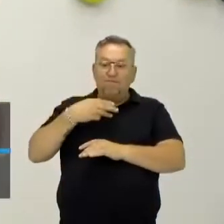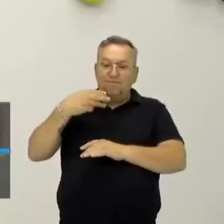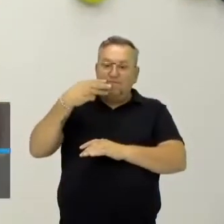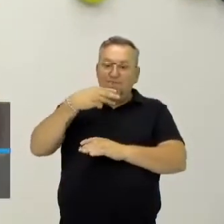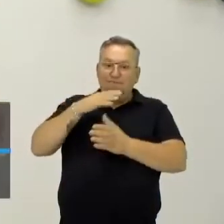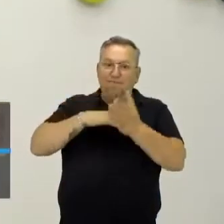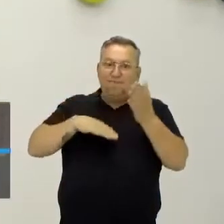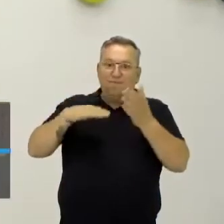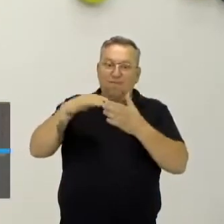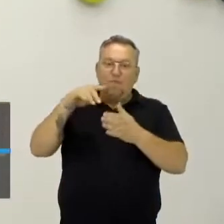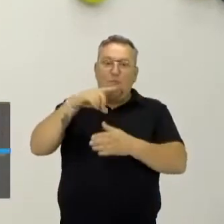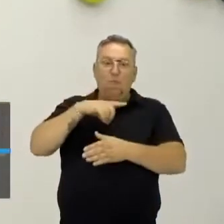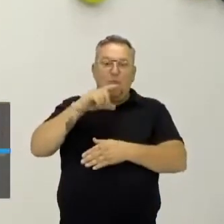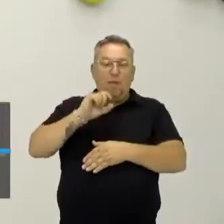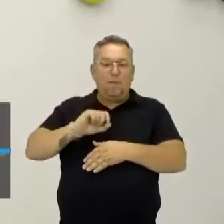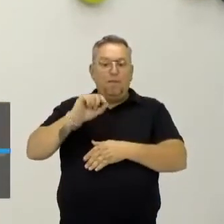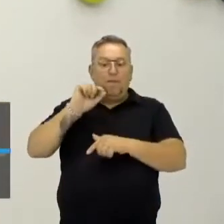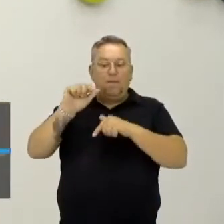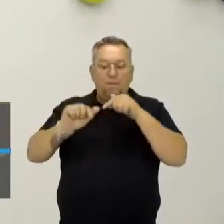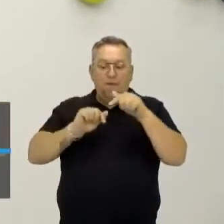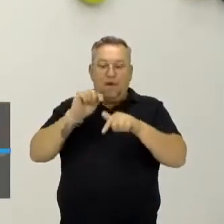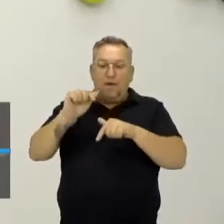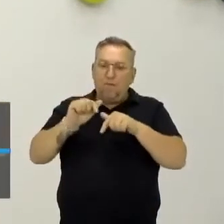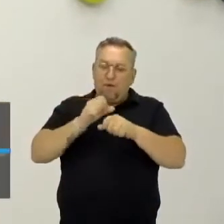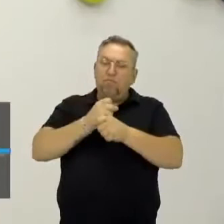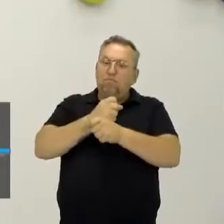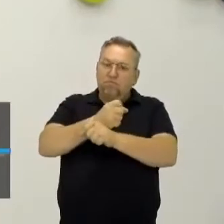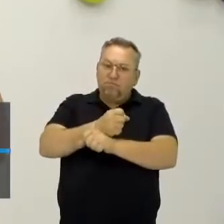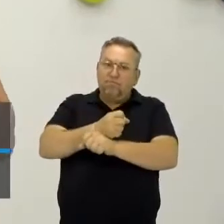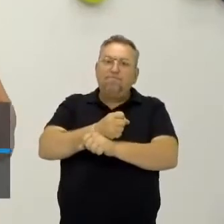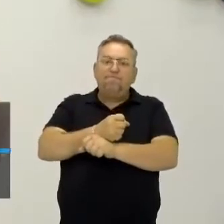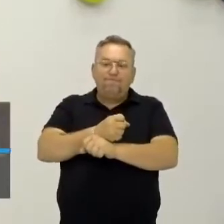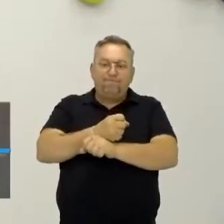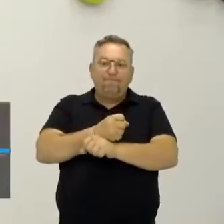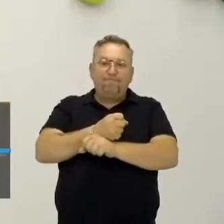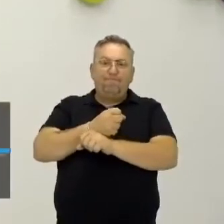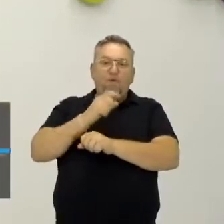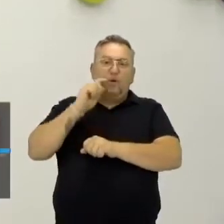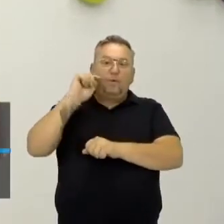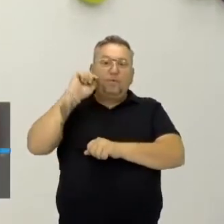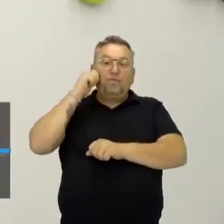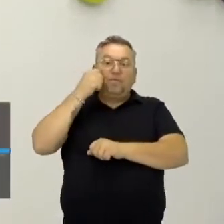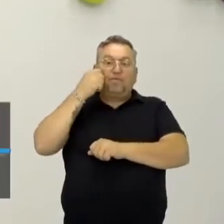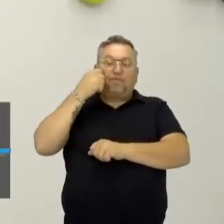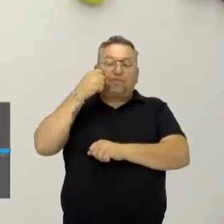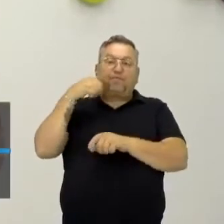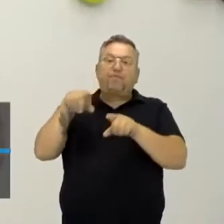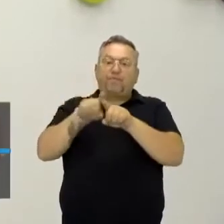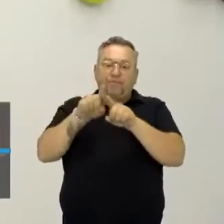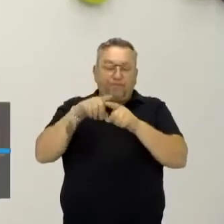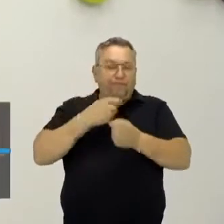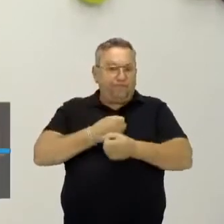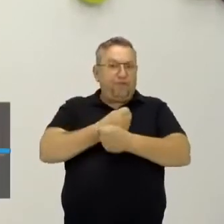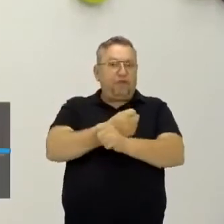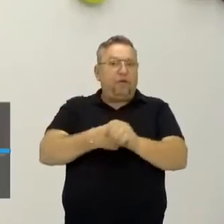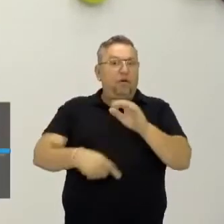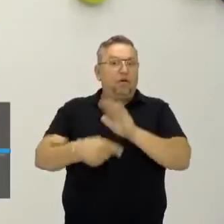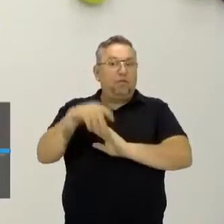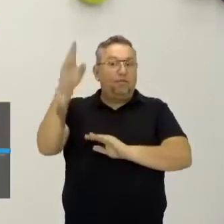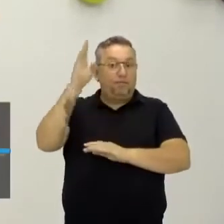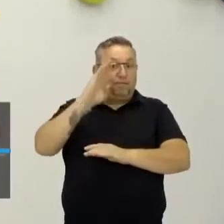todos eles teve trabalho escravizado. Então assim, o negro africano que estava escravizado aqui no